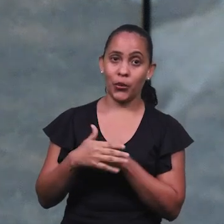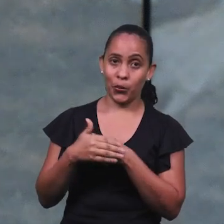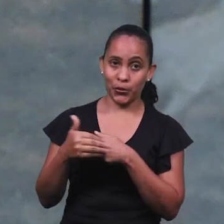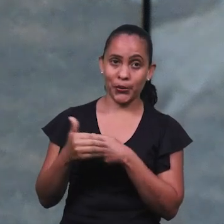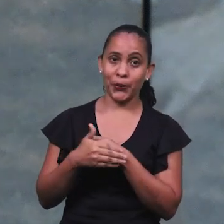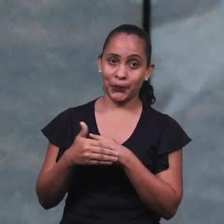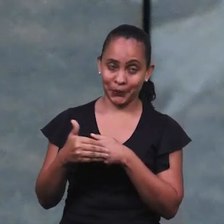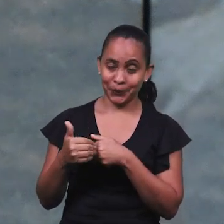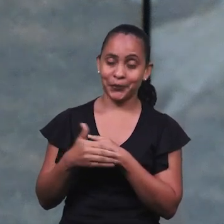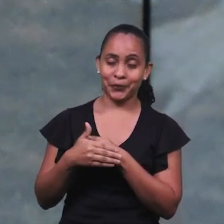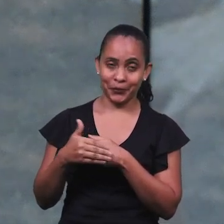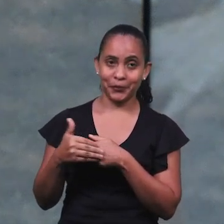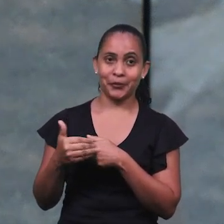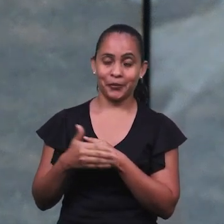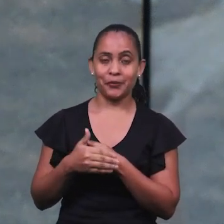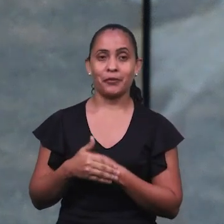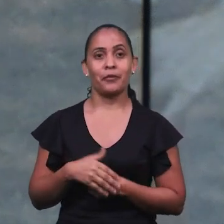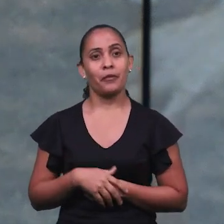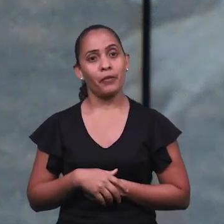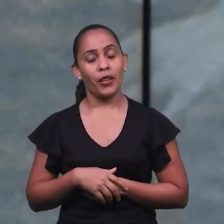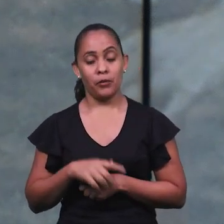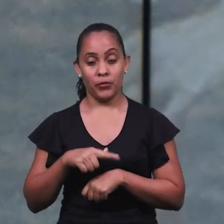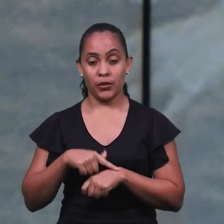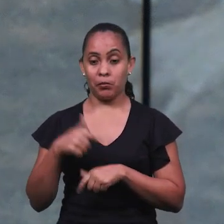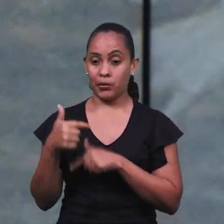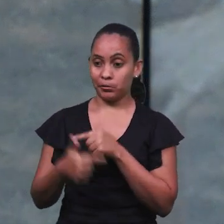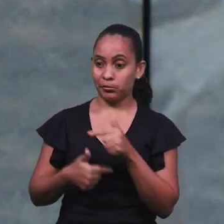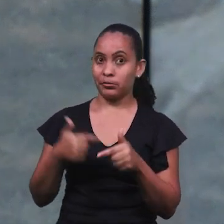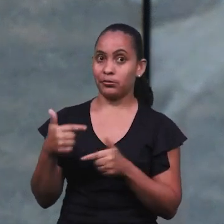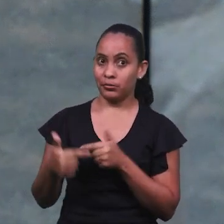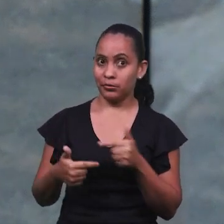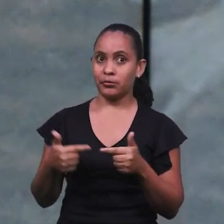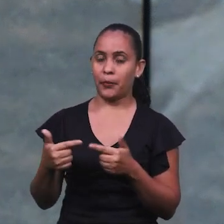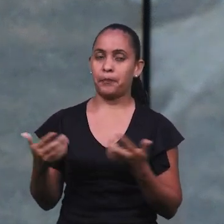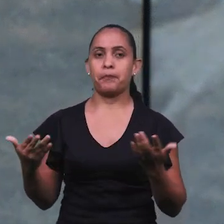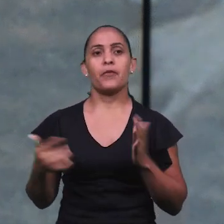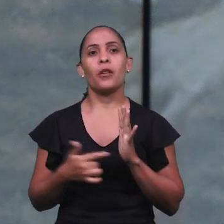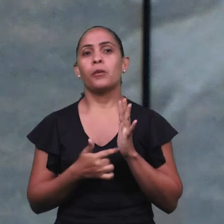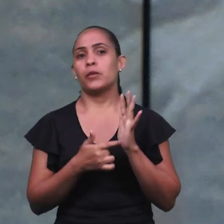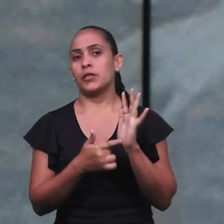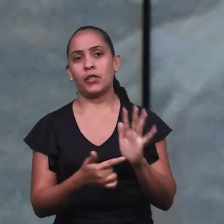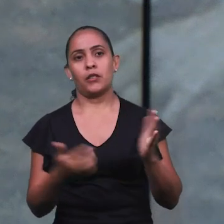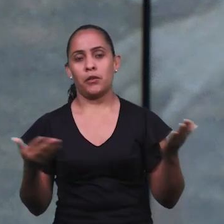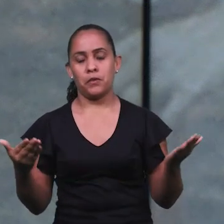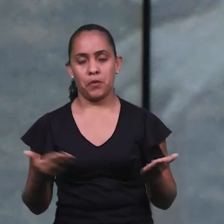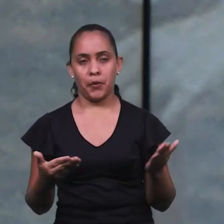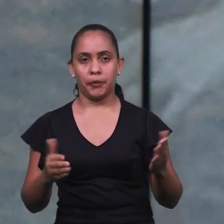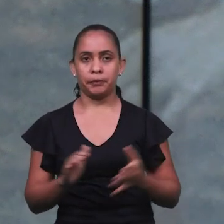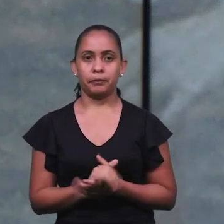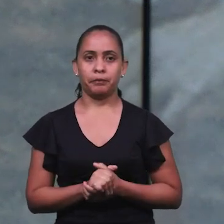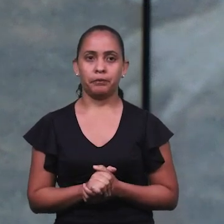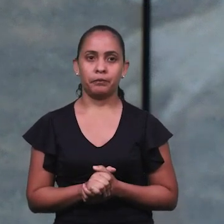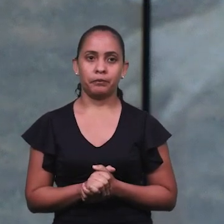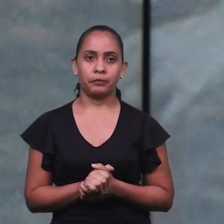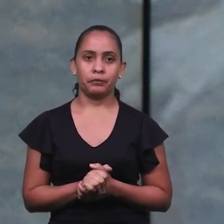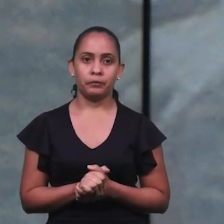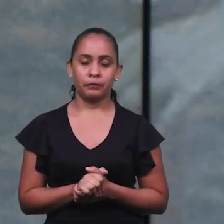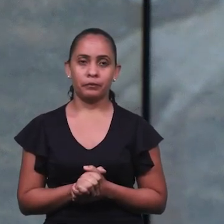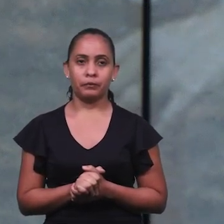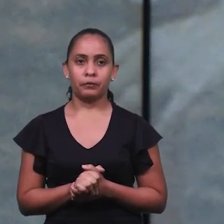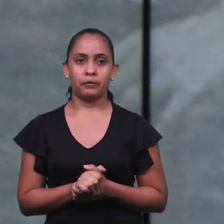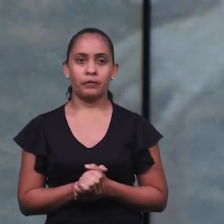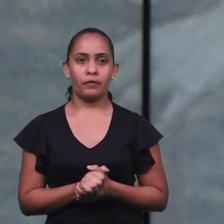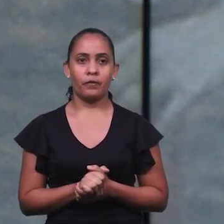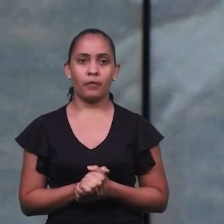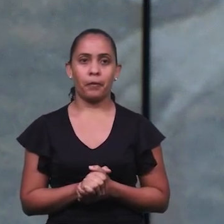traz para enfrentar esse sofrimento. E trazendo aqui para um aspecto